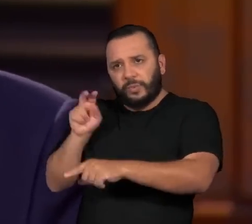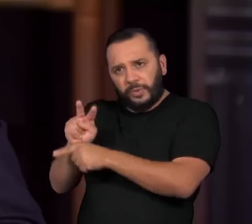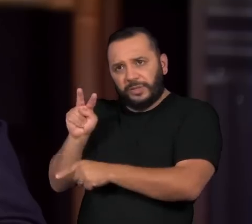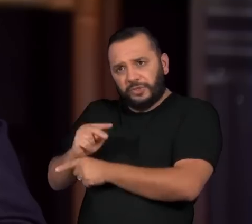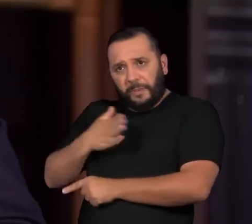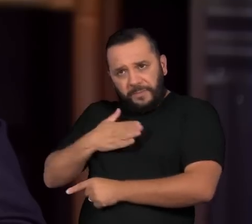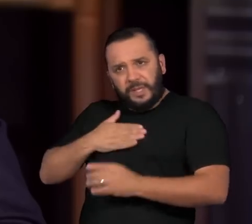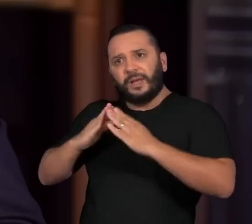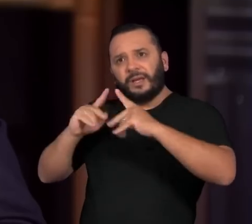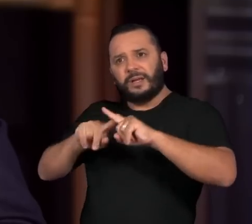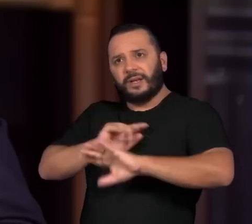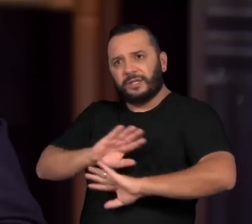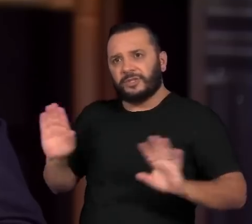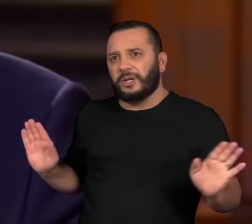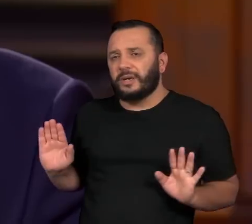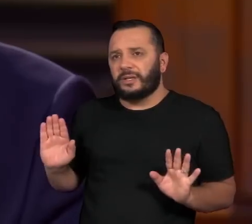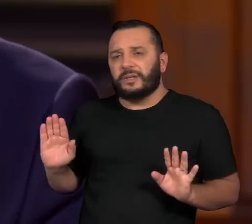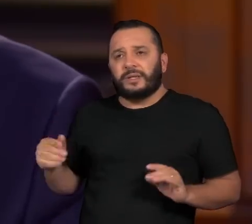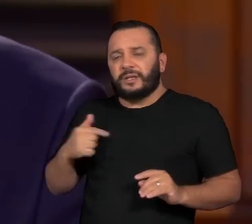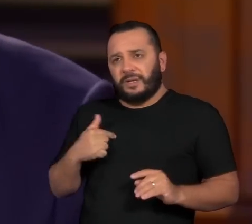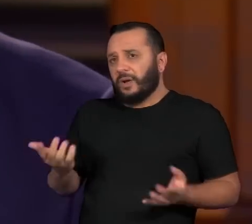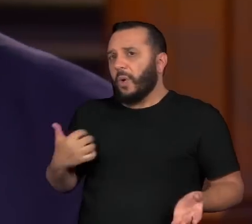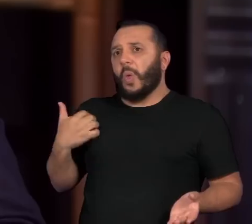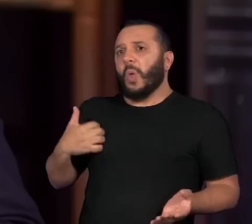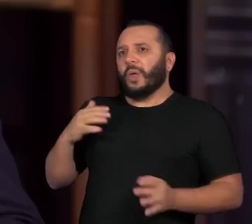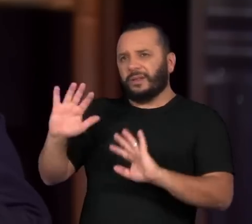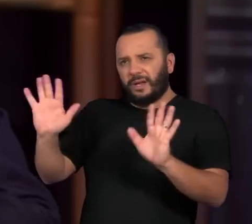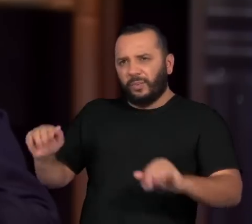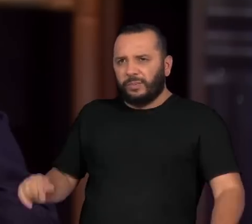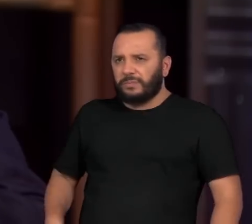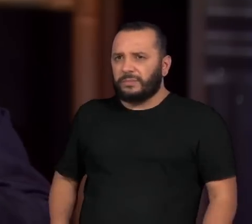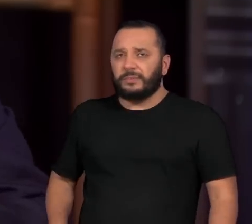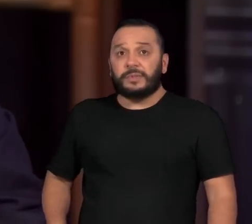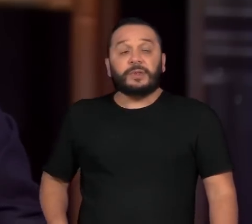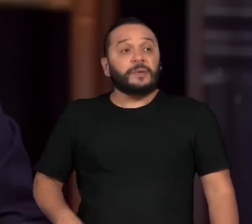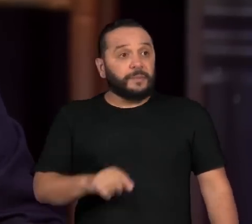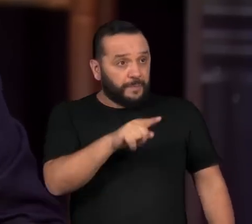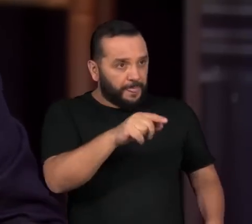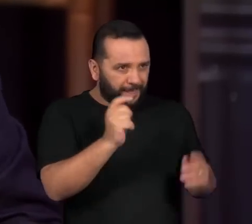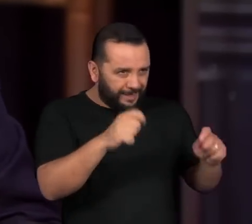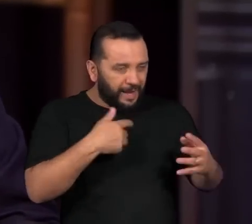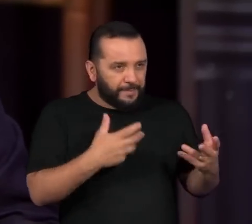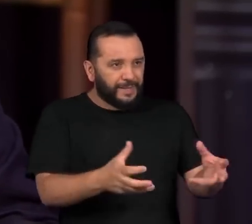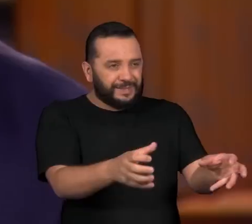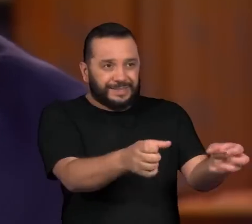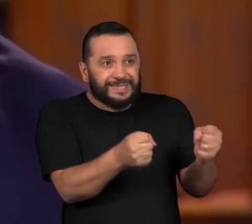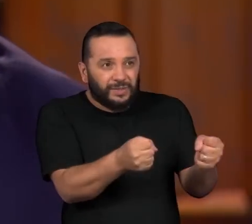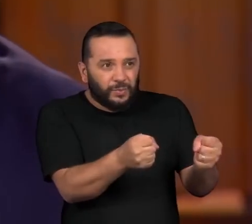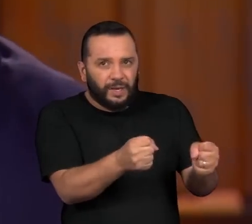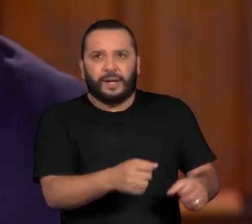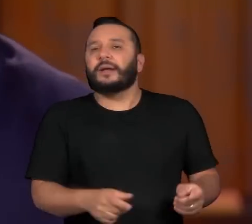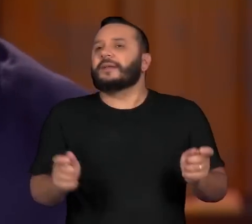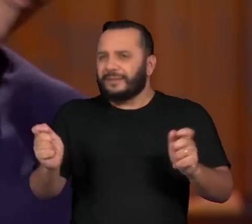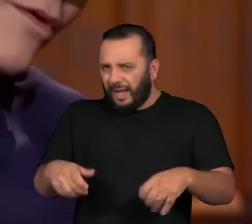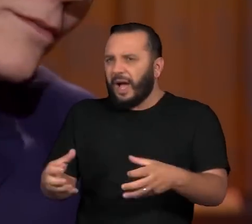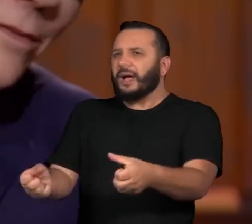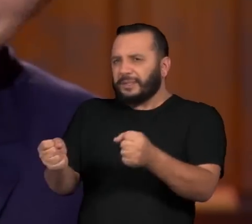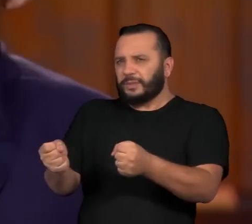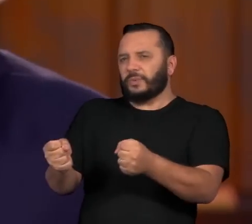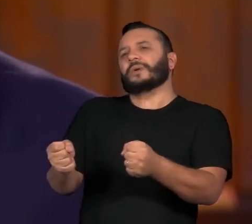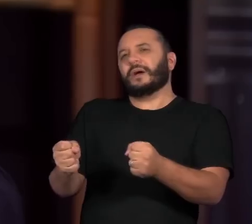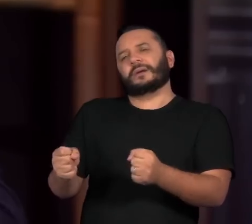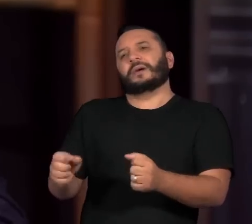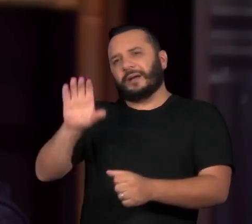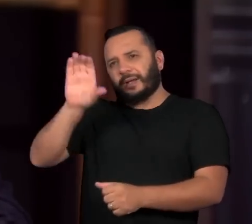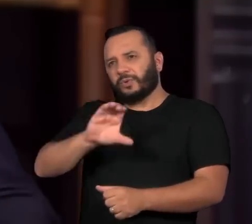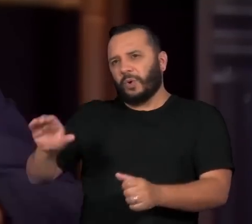tá certo. E não tenho receio disso, não. Eu só tenho uma dúvida se dá para segurar essa porteira. Dá, meu filho. Ou